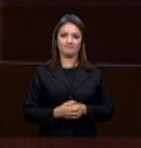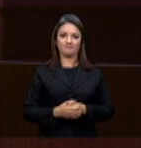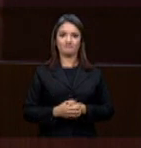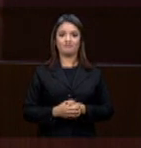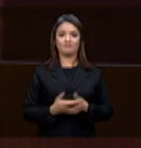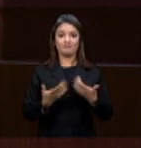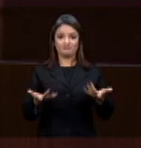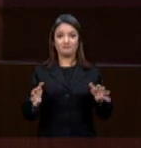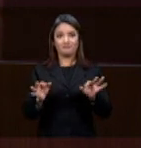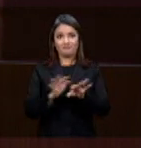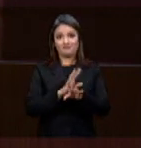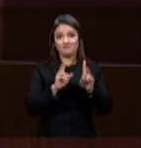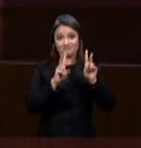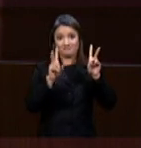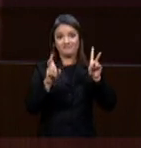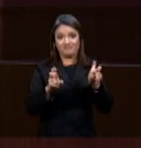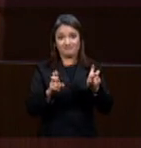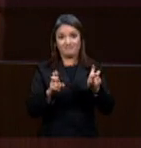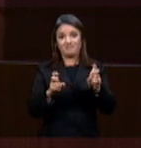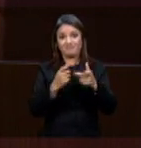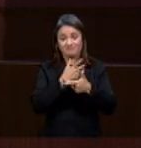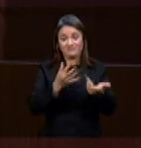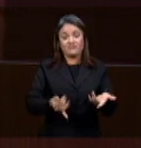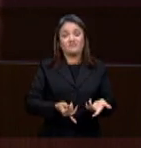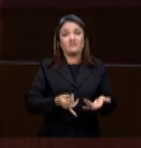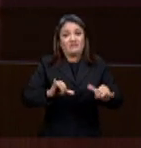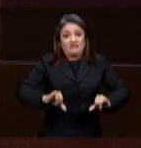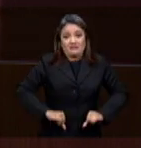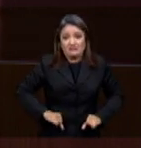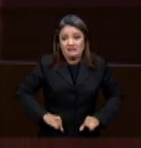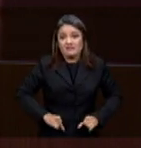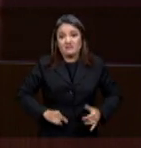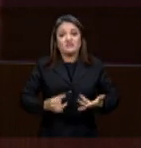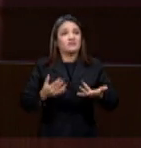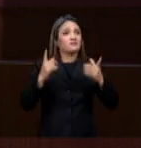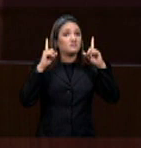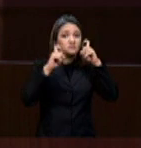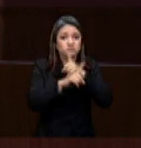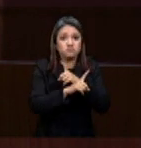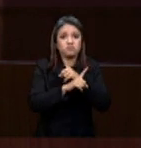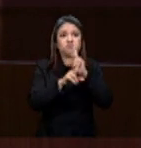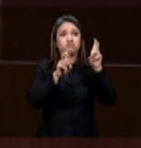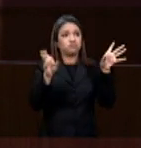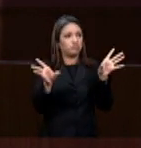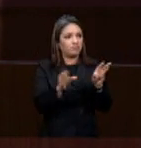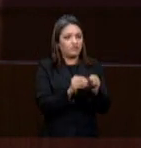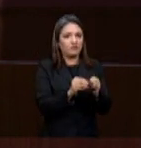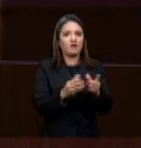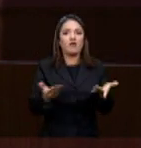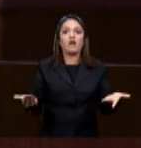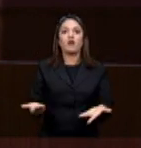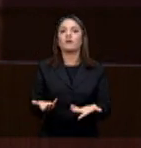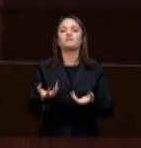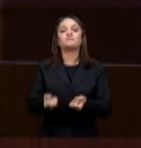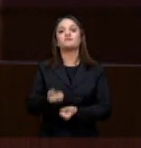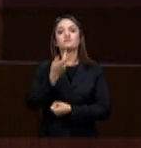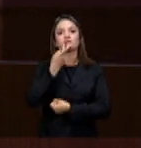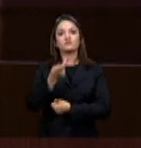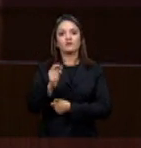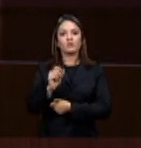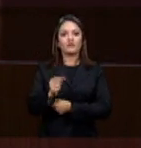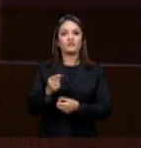tragédia o flagelo e carência para falar para abrir a página de